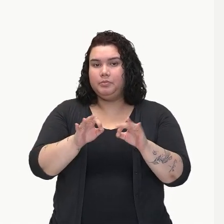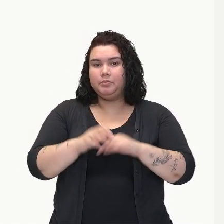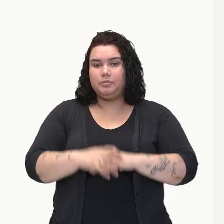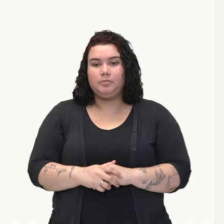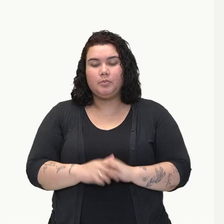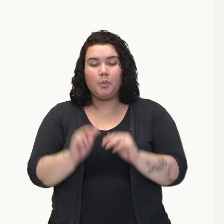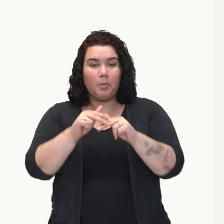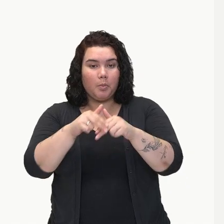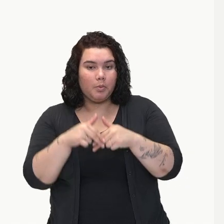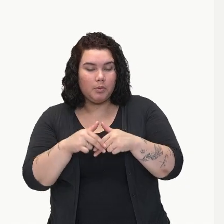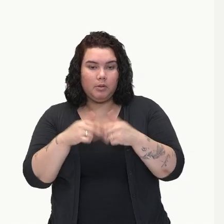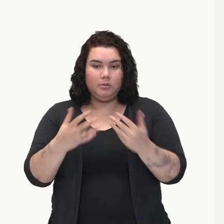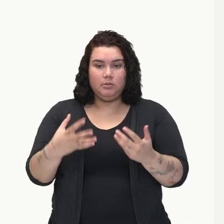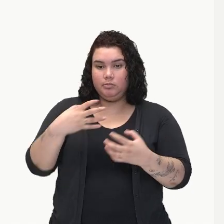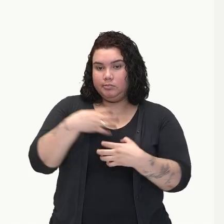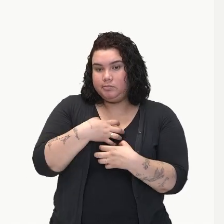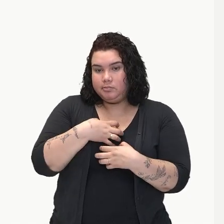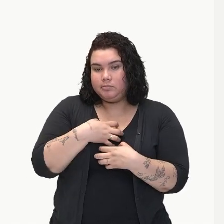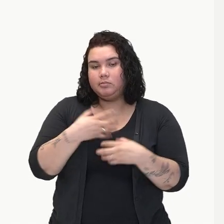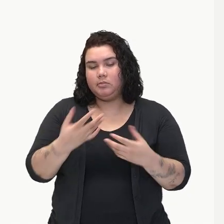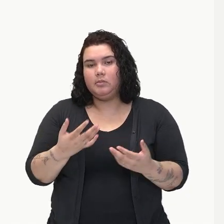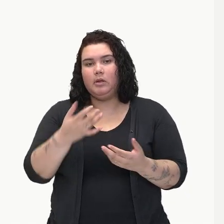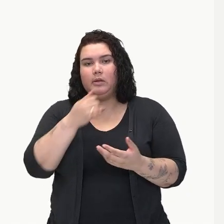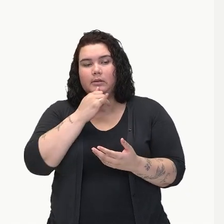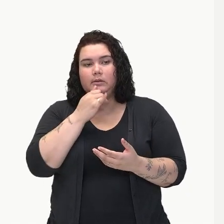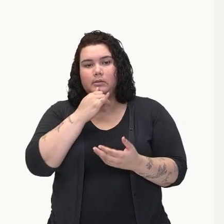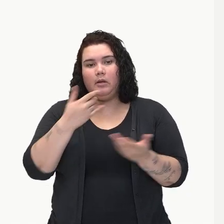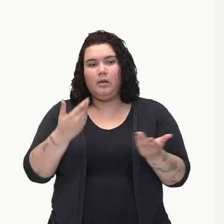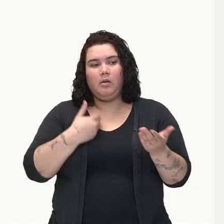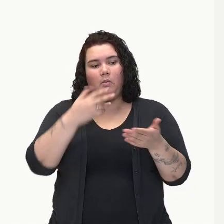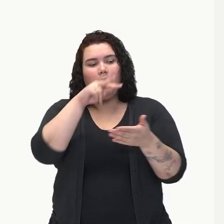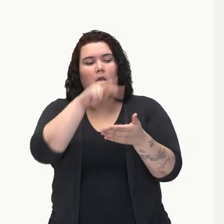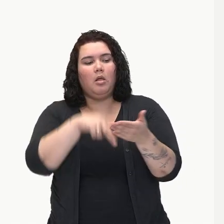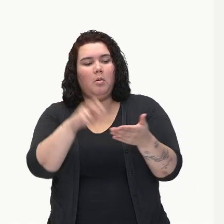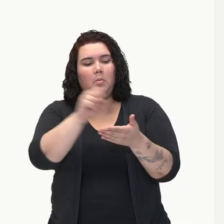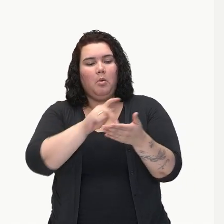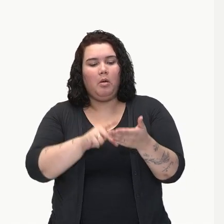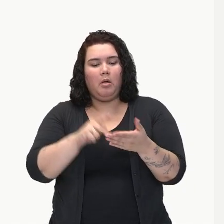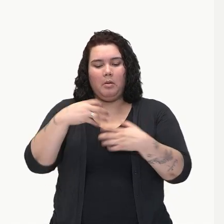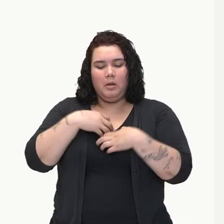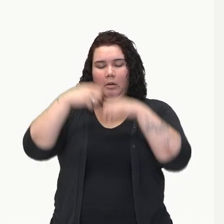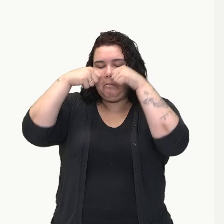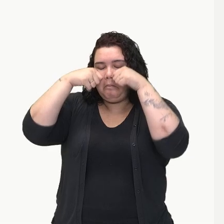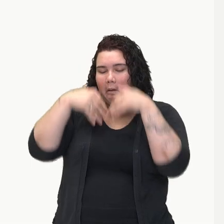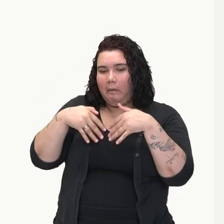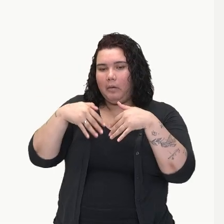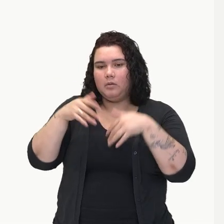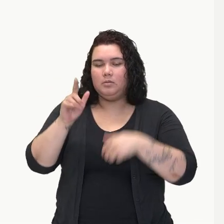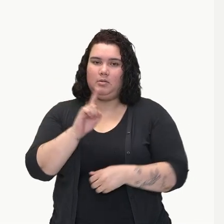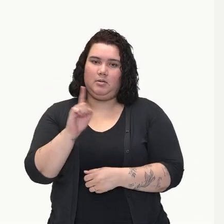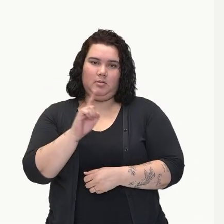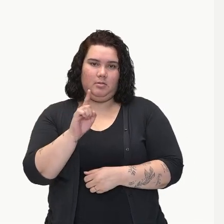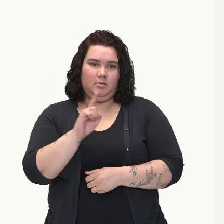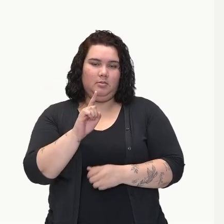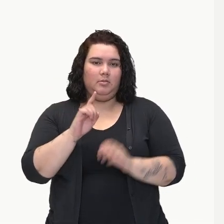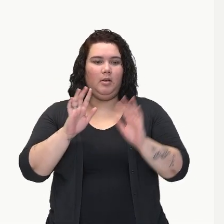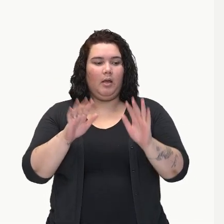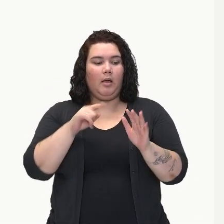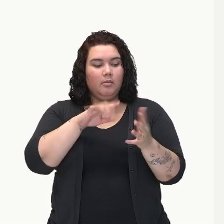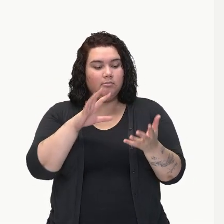isso essa sensibilidade, não é pensar em sensibilidade, eu li o poema e chorei. Não, a sensibilidade é você conseguir